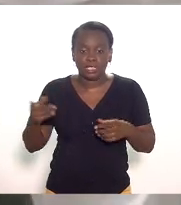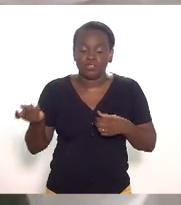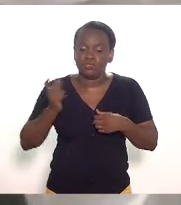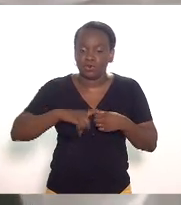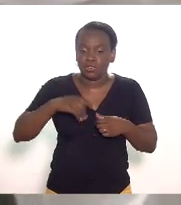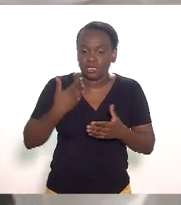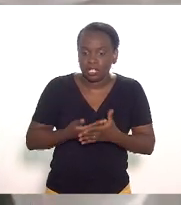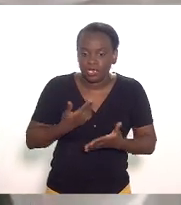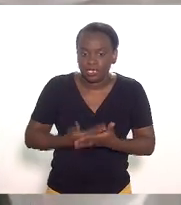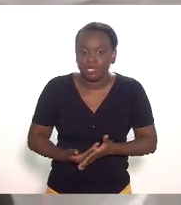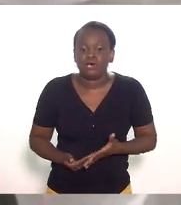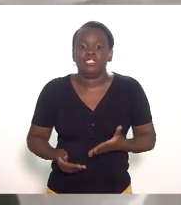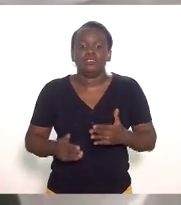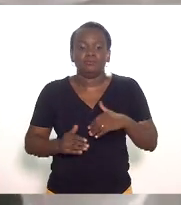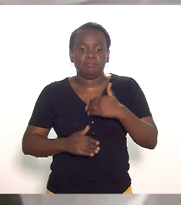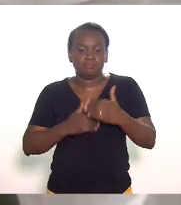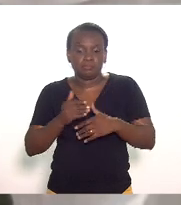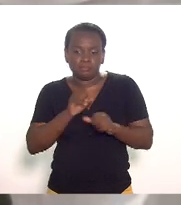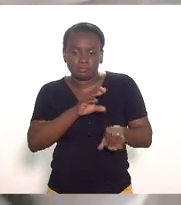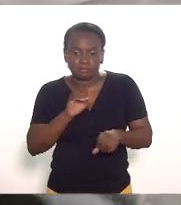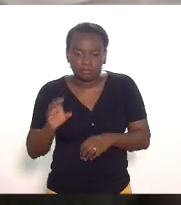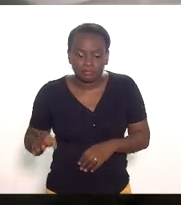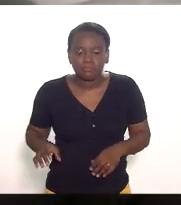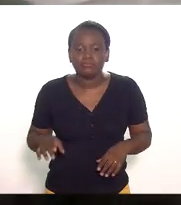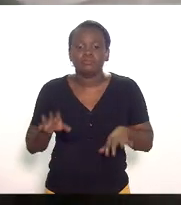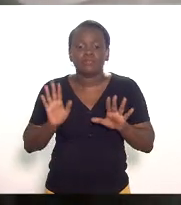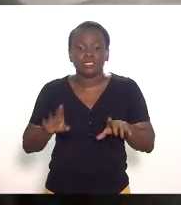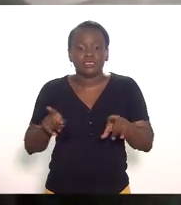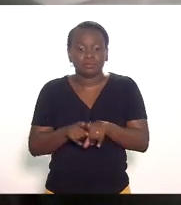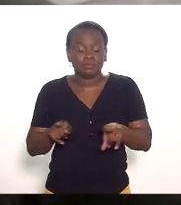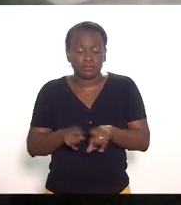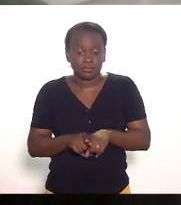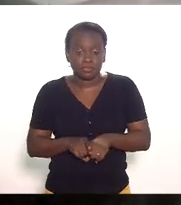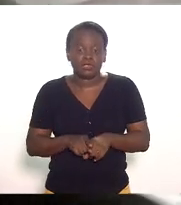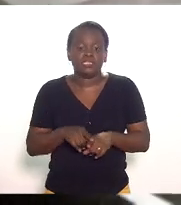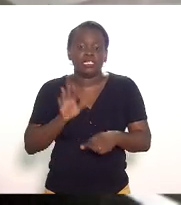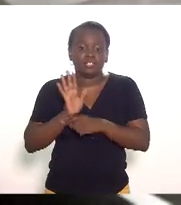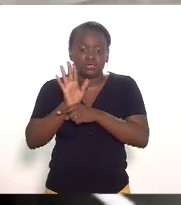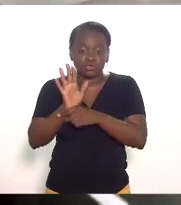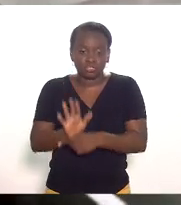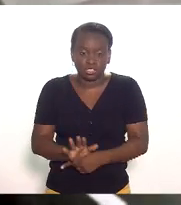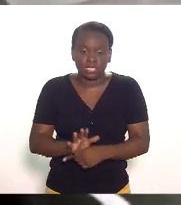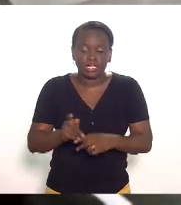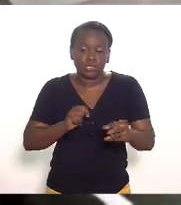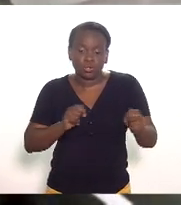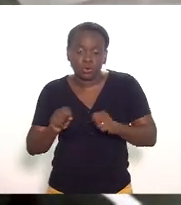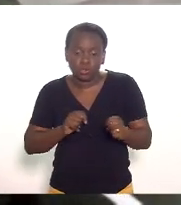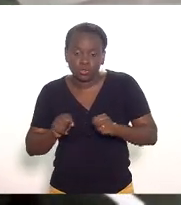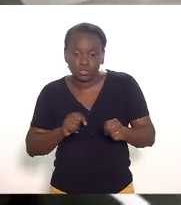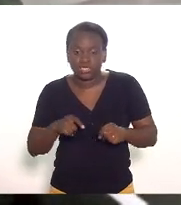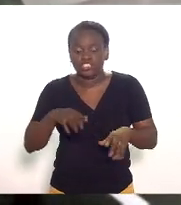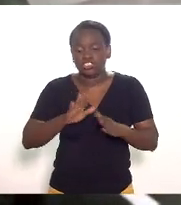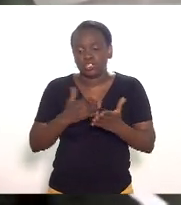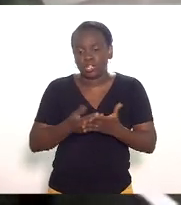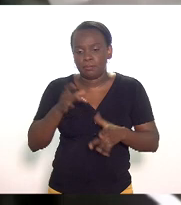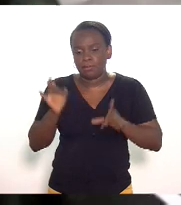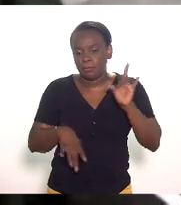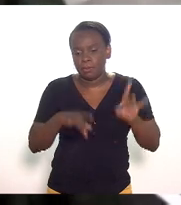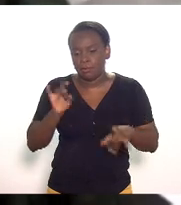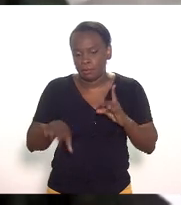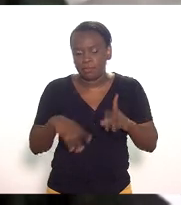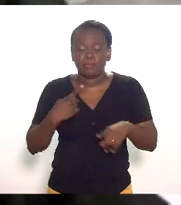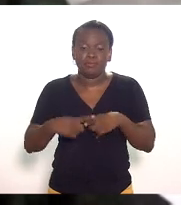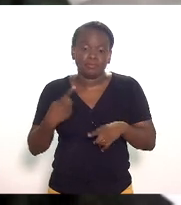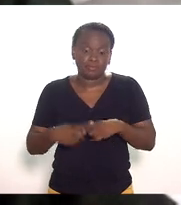às aulas, do processo educacional, mas também ajudar no controle da evasão escolar, que, sem